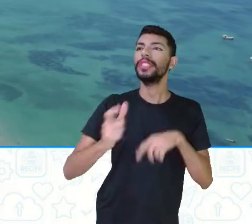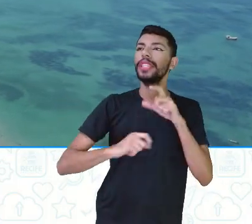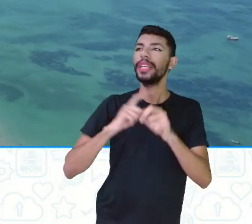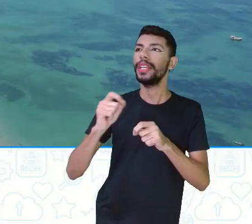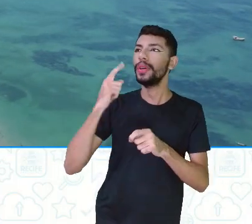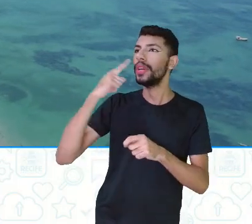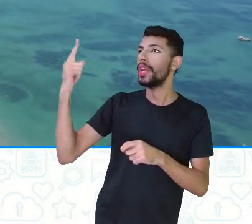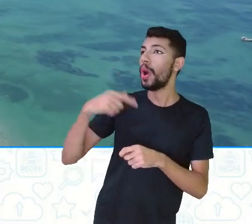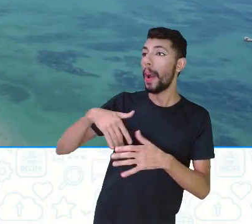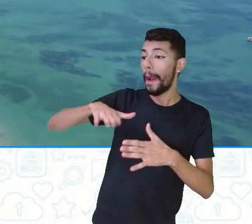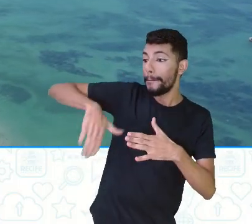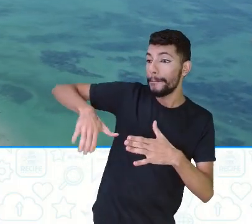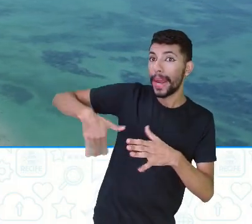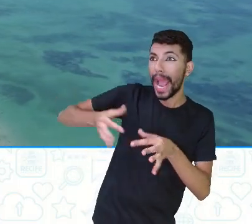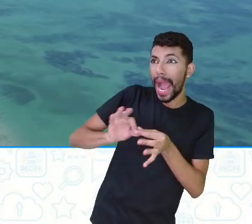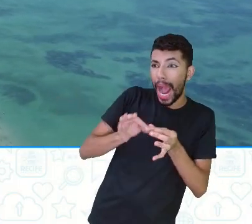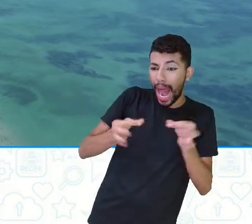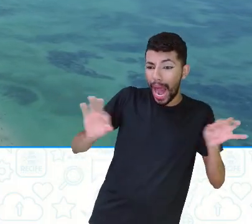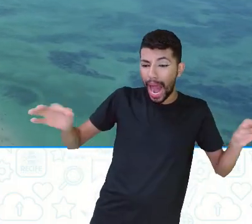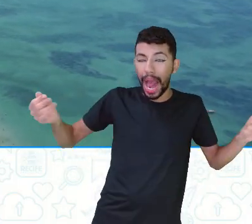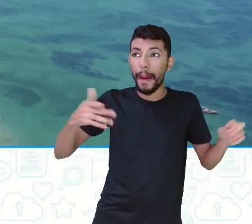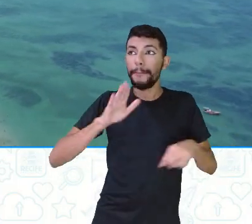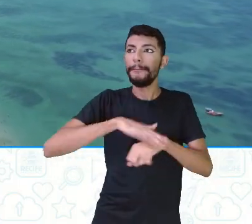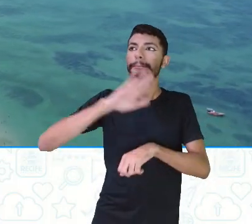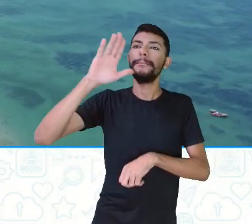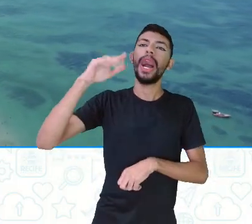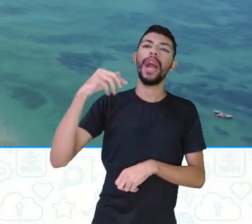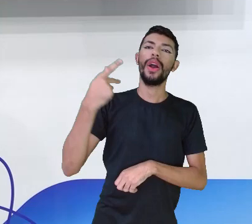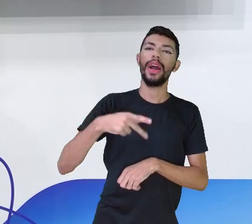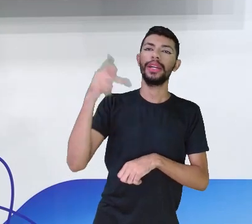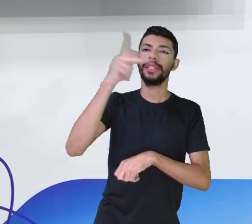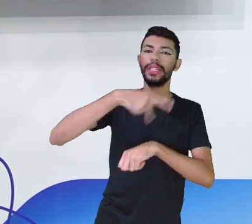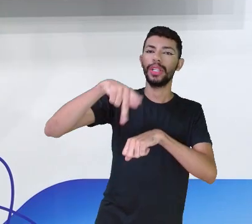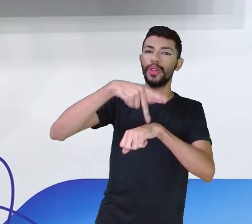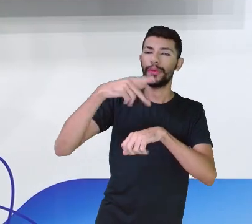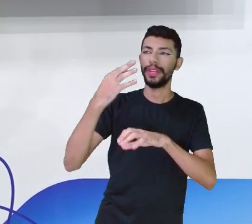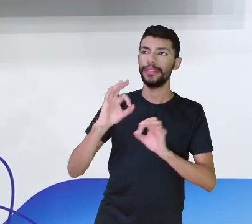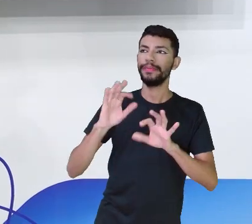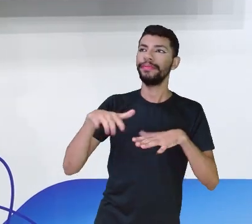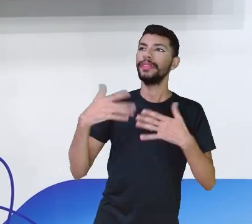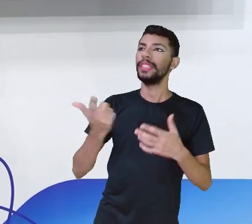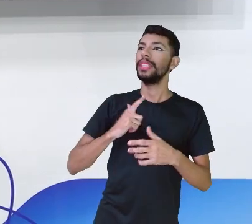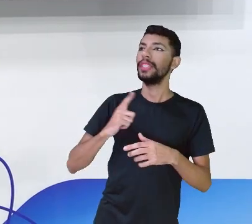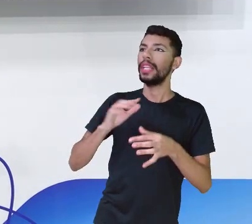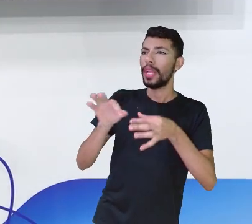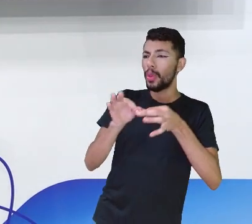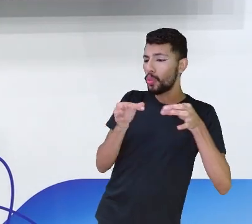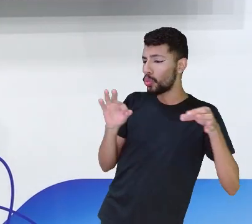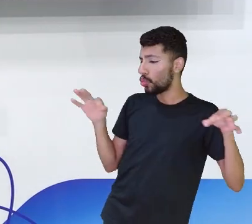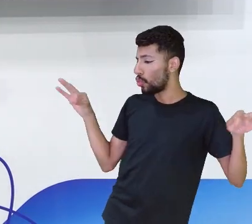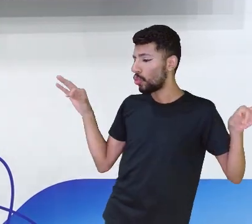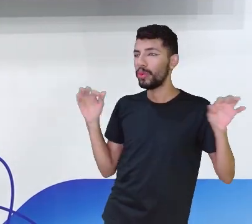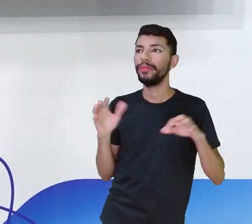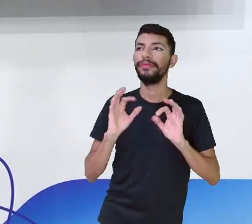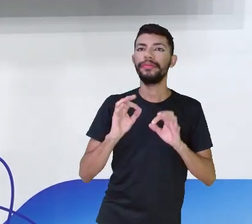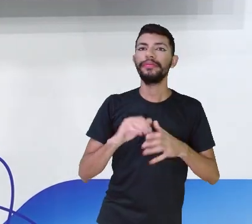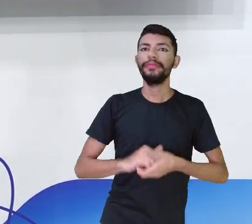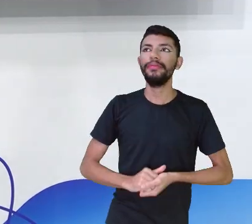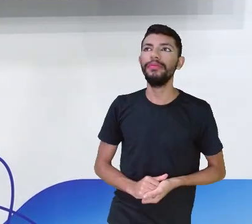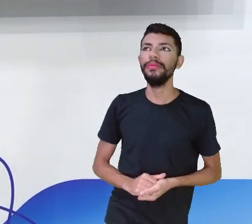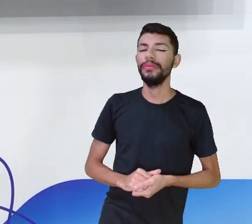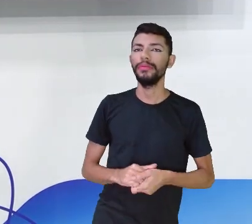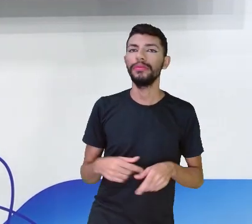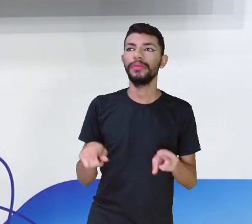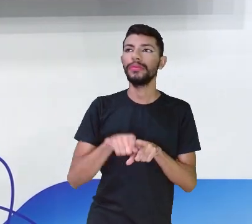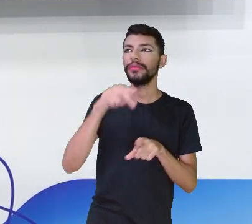costa litorânea do país, é onde tem a maior faixa litorânea, beleza? O